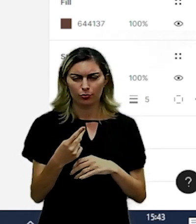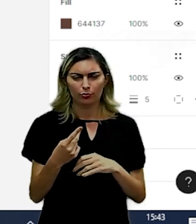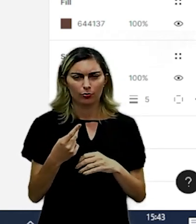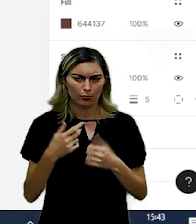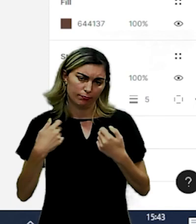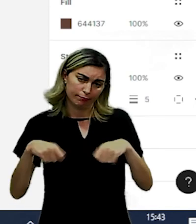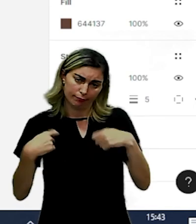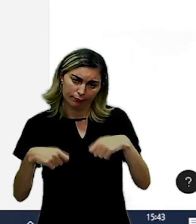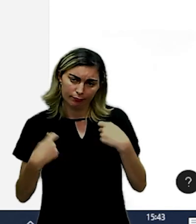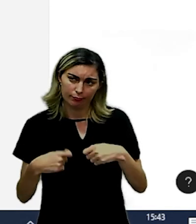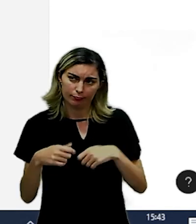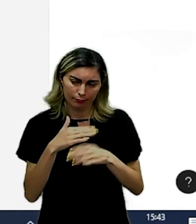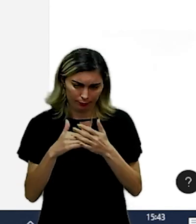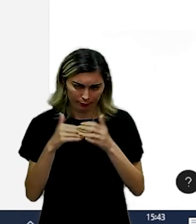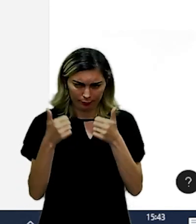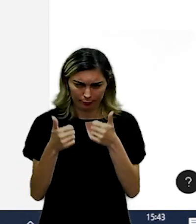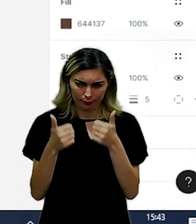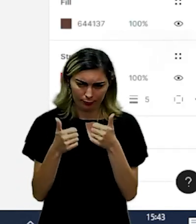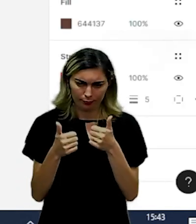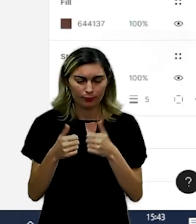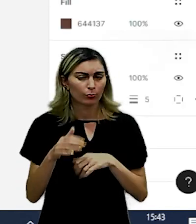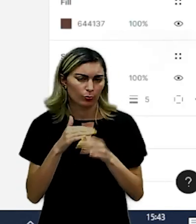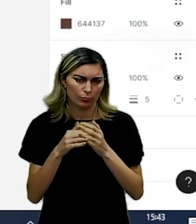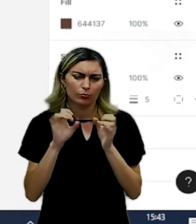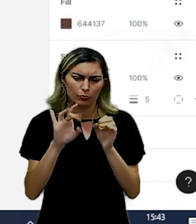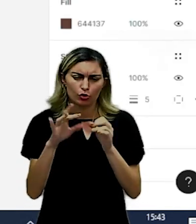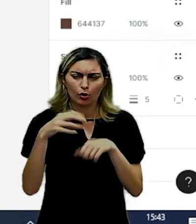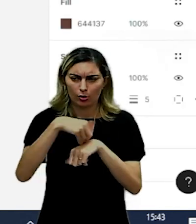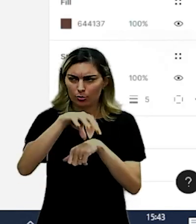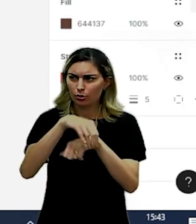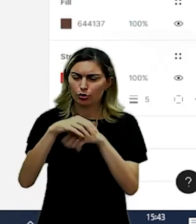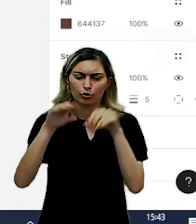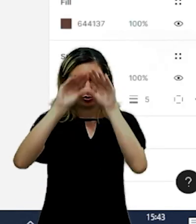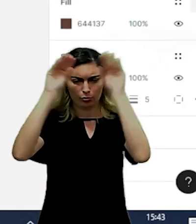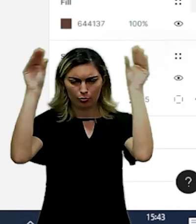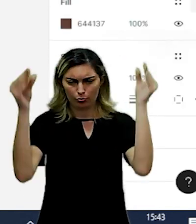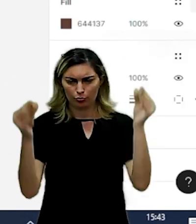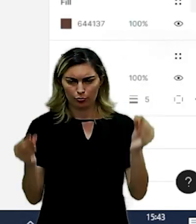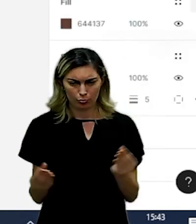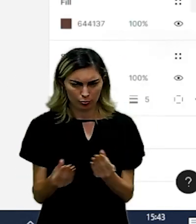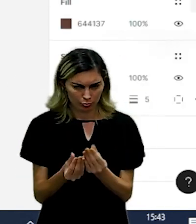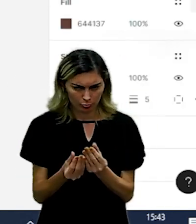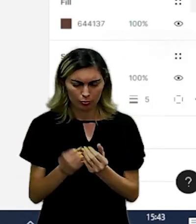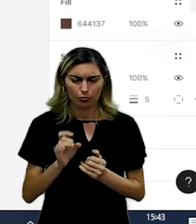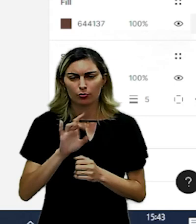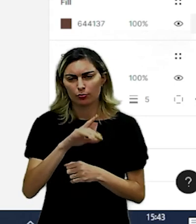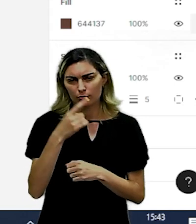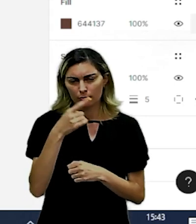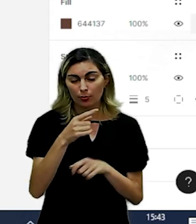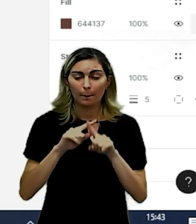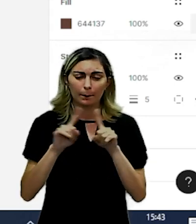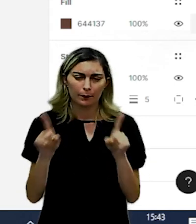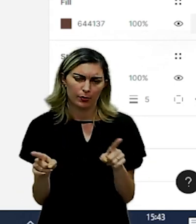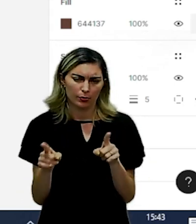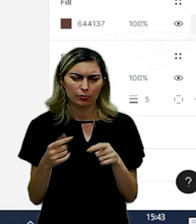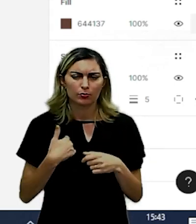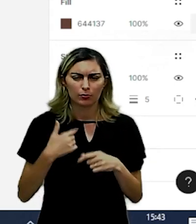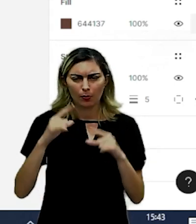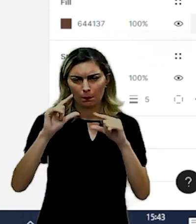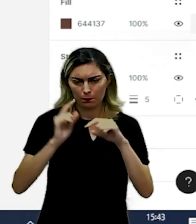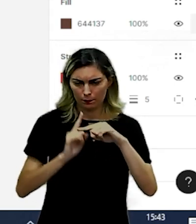necessidade, tudo bem? Ah, mas se eu quiser só deixar o contorno, então você vai ter aqui mais e o